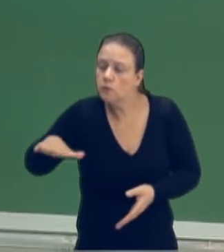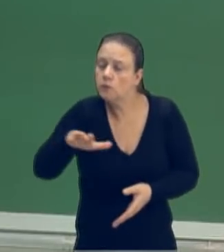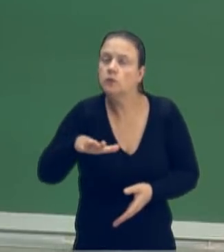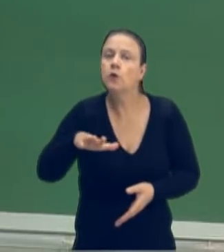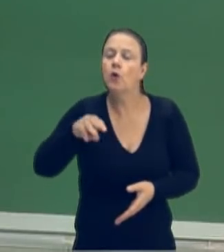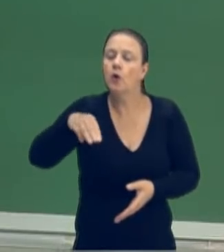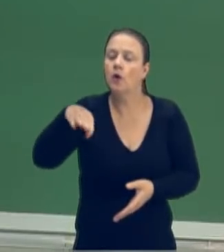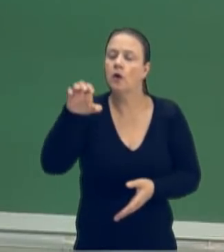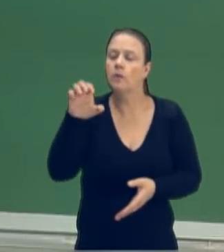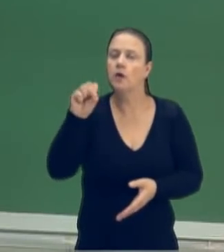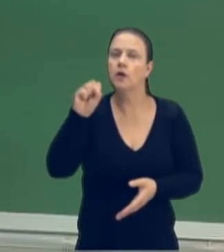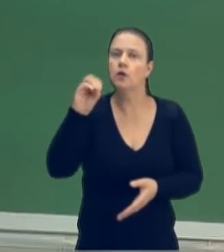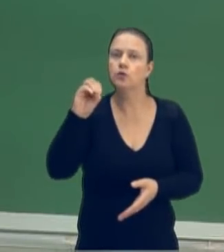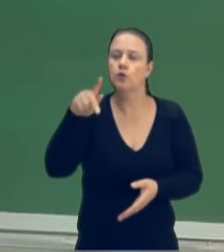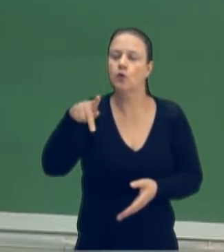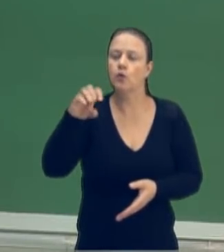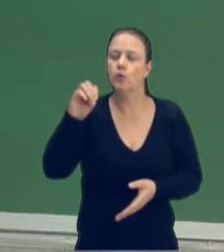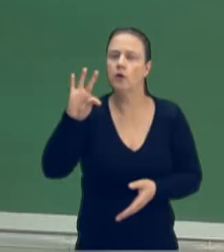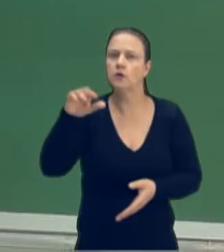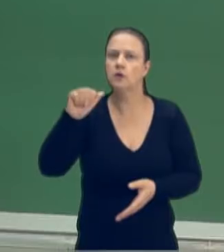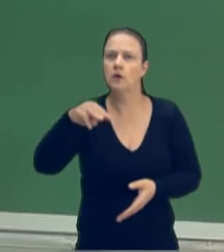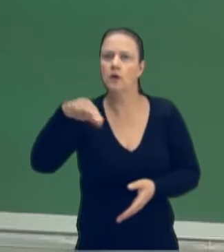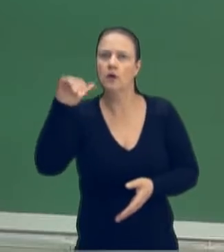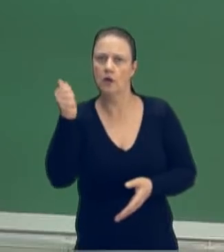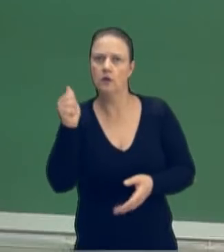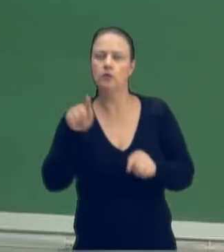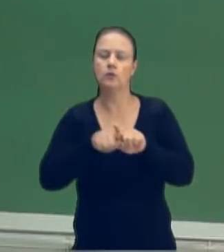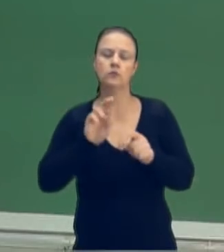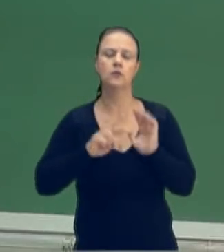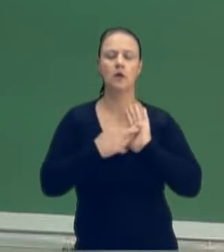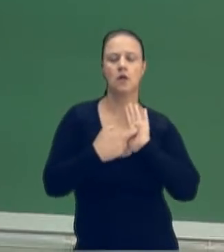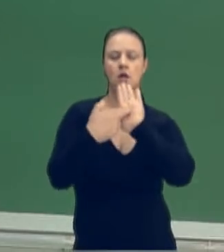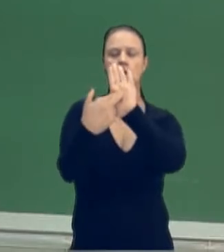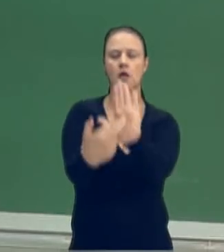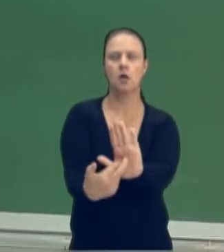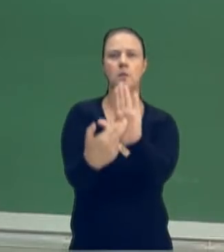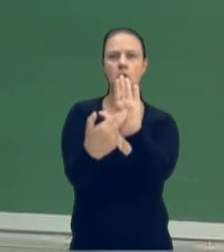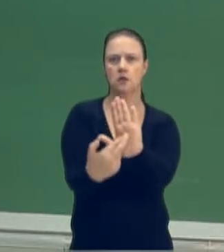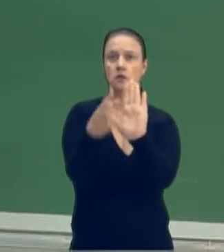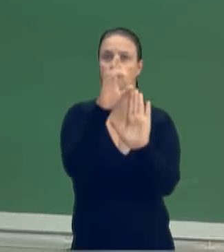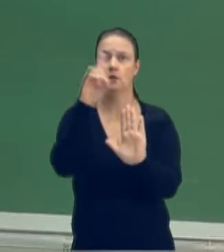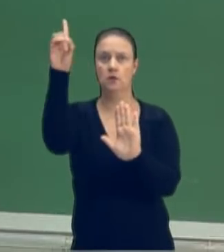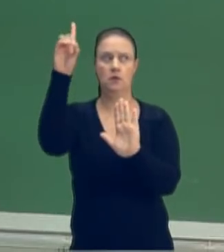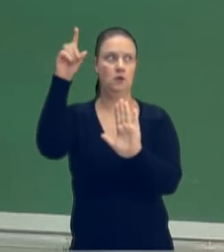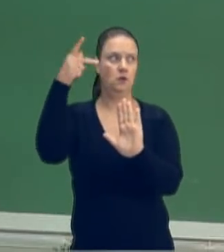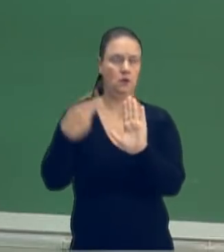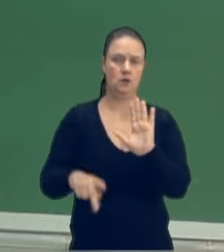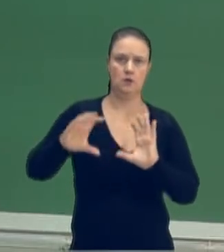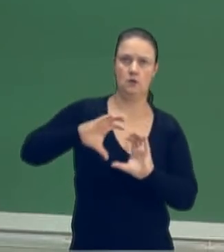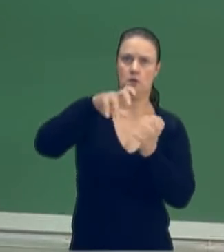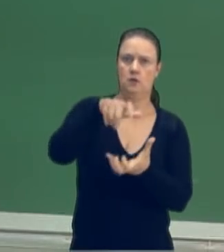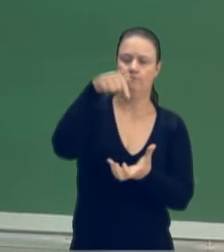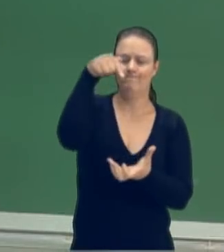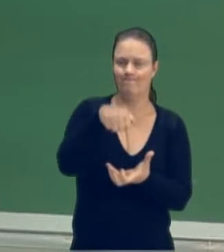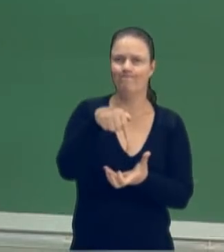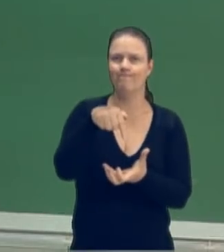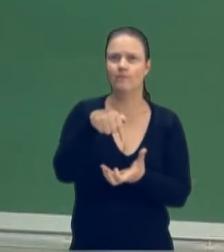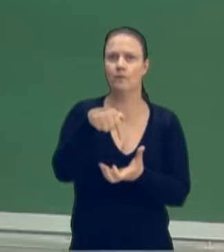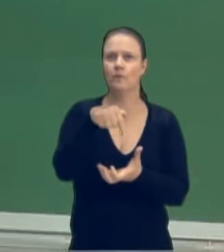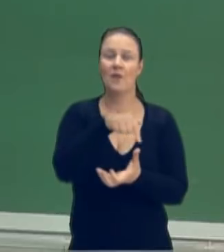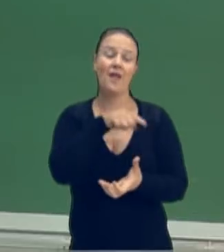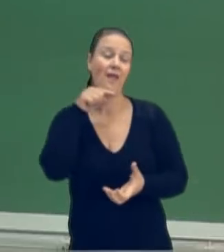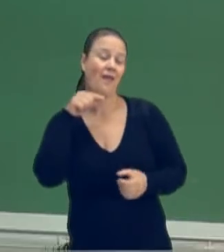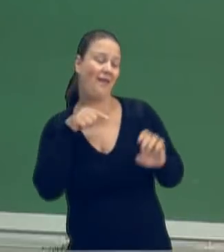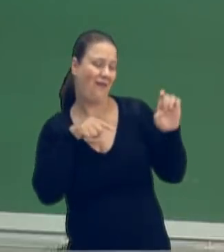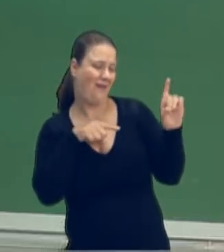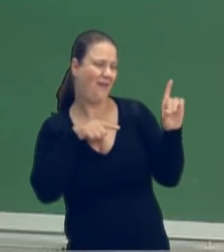espécie de representante de Deus na terra, mas aqui é uma peculiaridade, uma coisa única. Ele é o